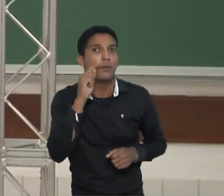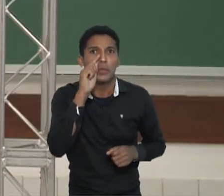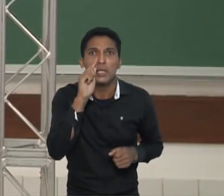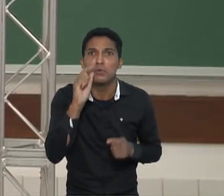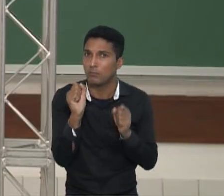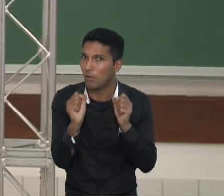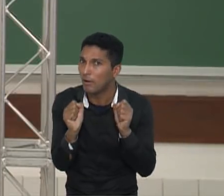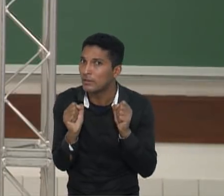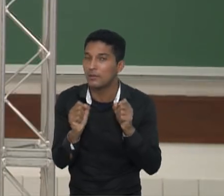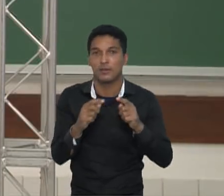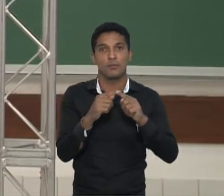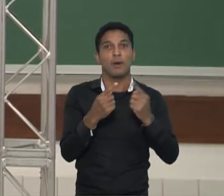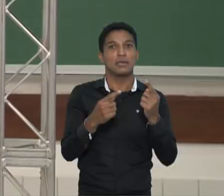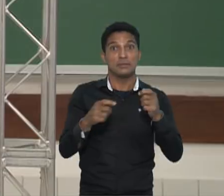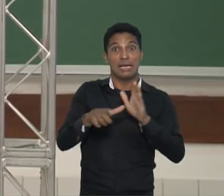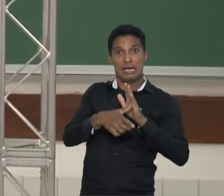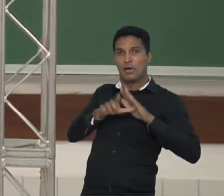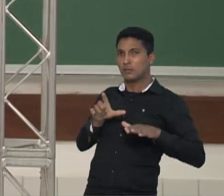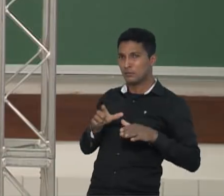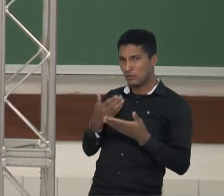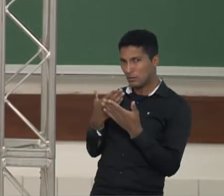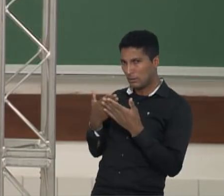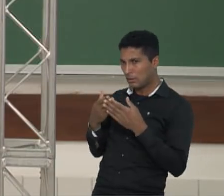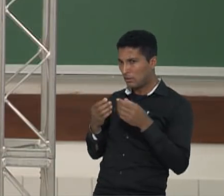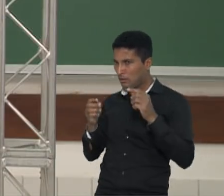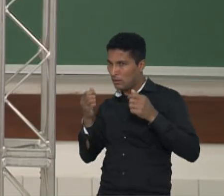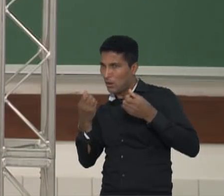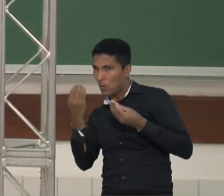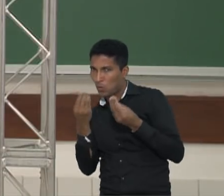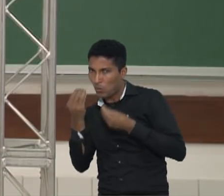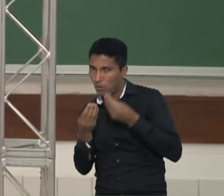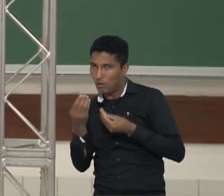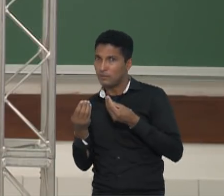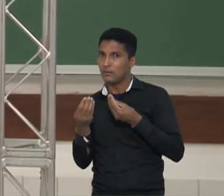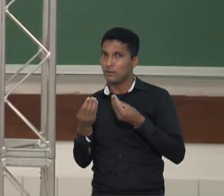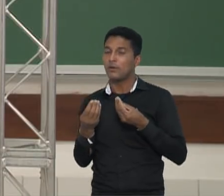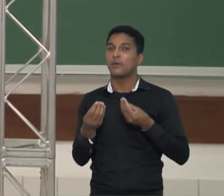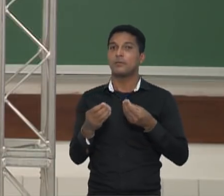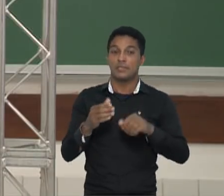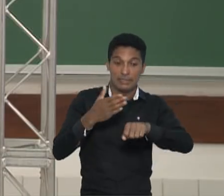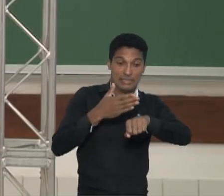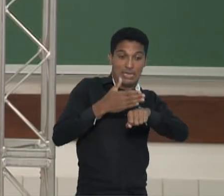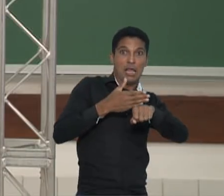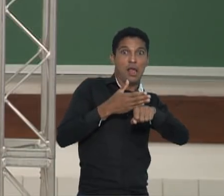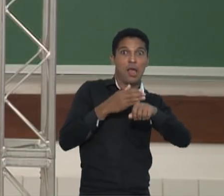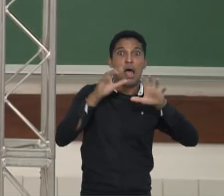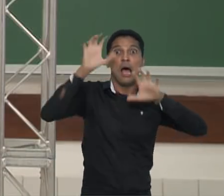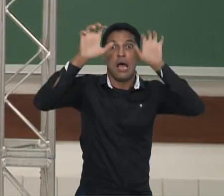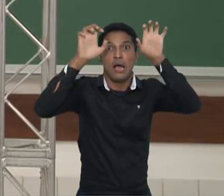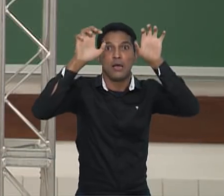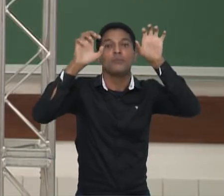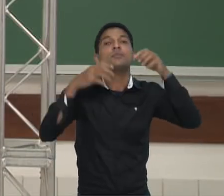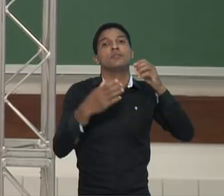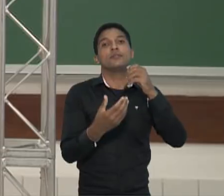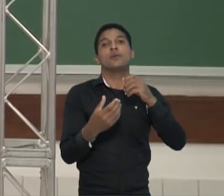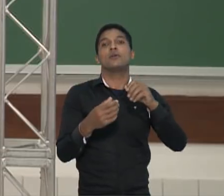risco ele tem que ser calculado e a prática ela tem que ser feita de uma forma segura.